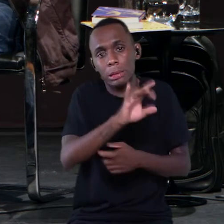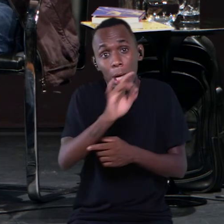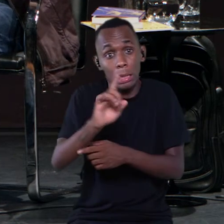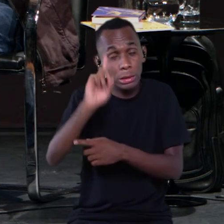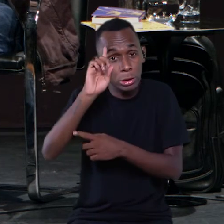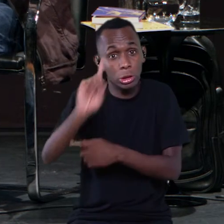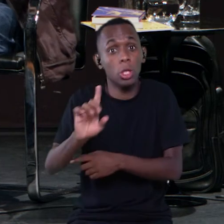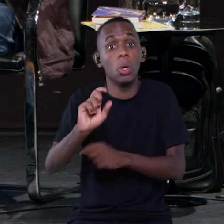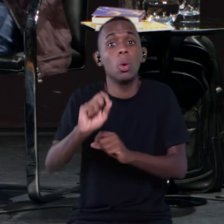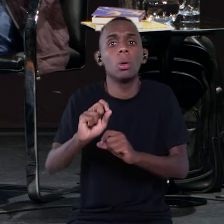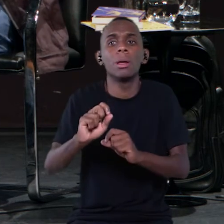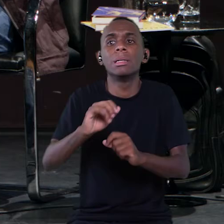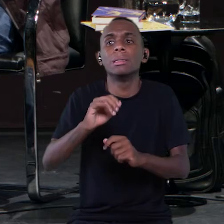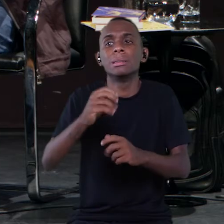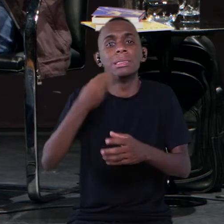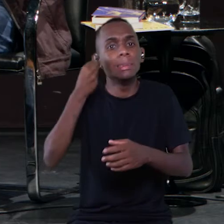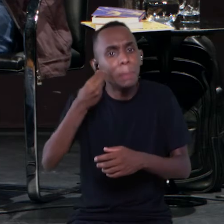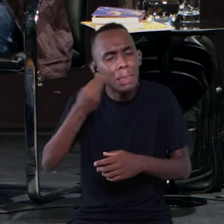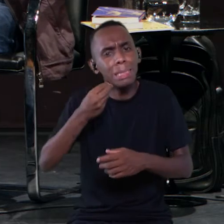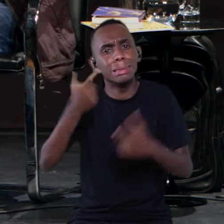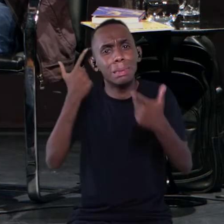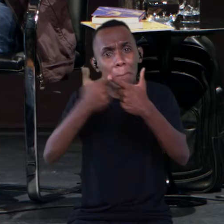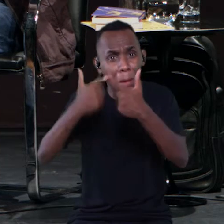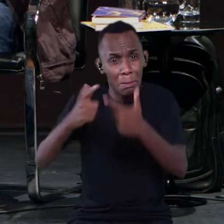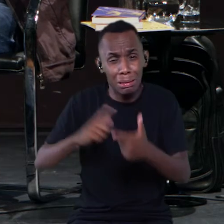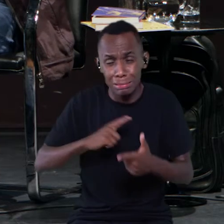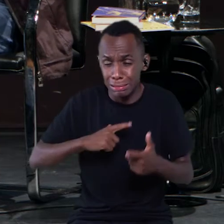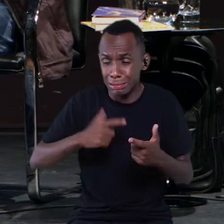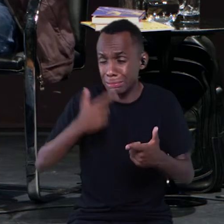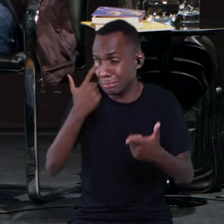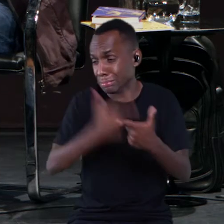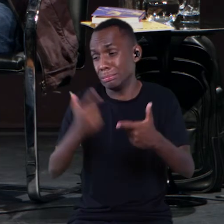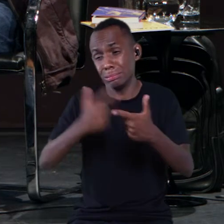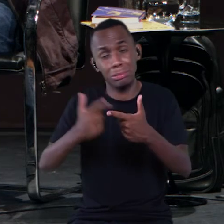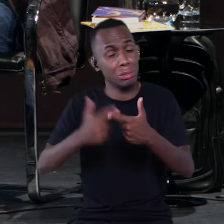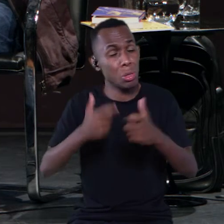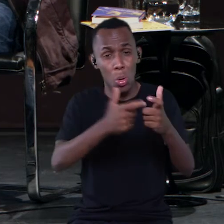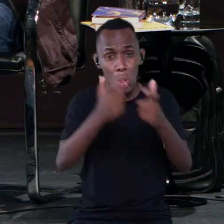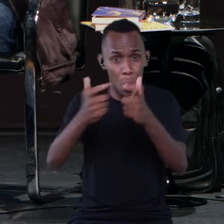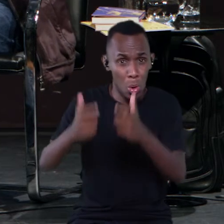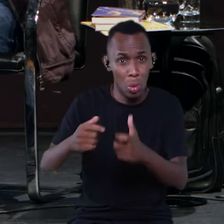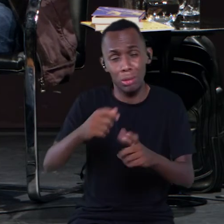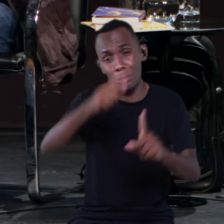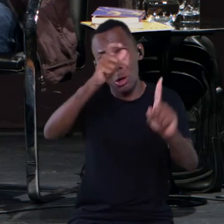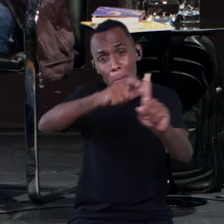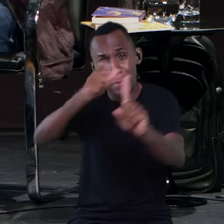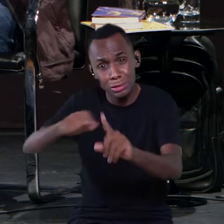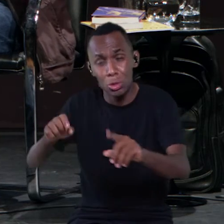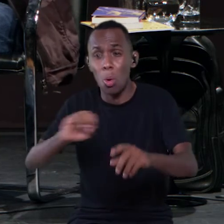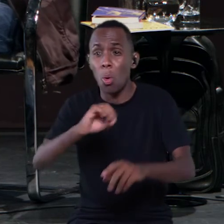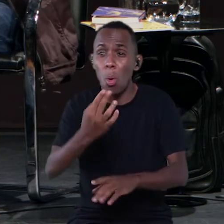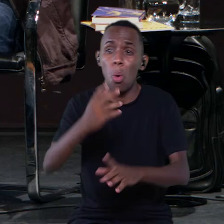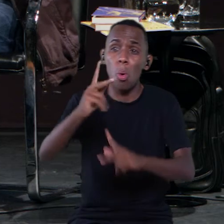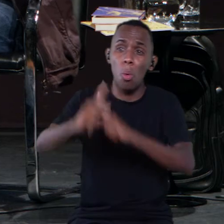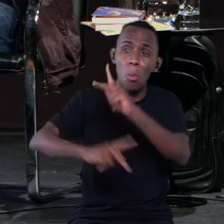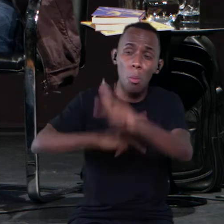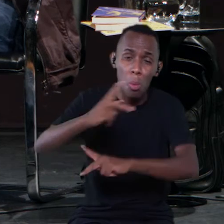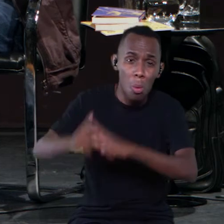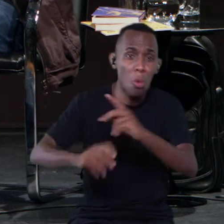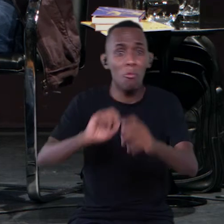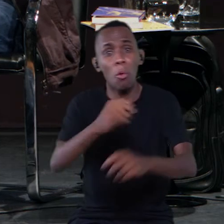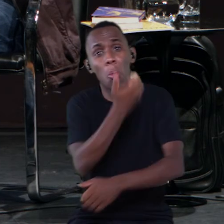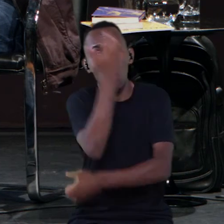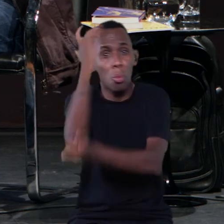aqui, é uma sucessão de tragédias. Você tem tragédia de toda a natureza, com o indivíduo, com uma comunidade, com a